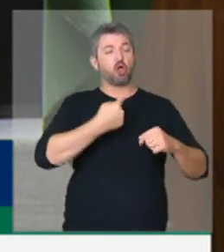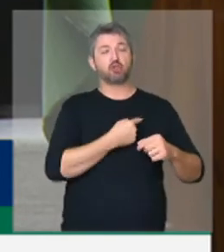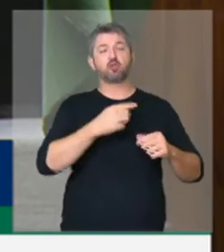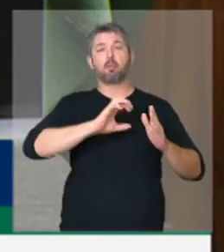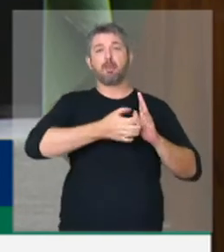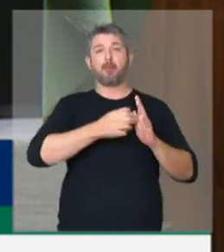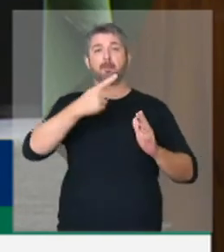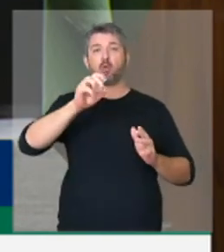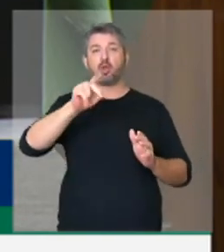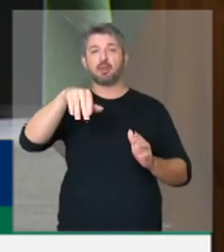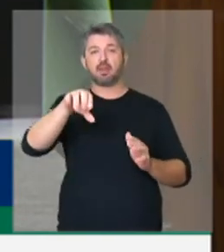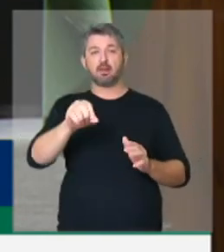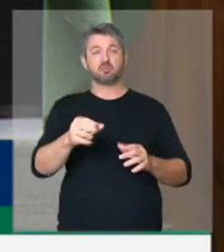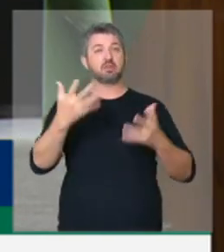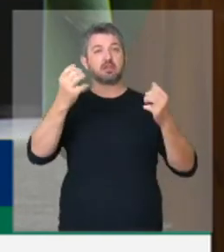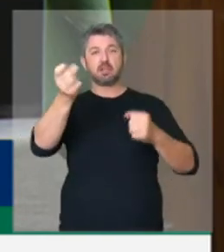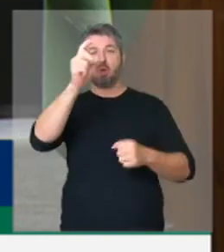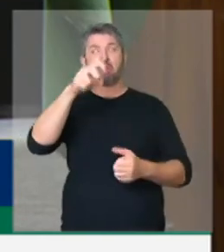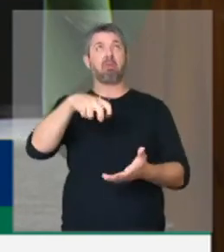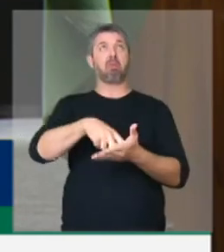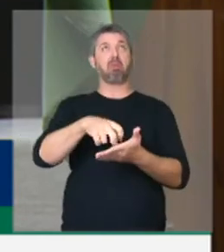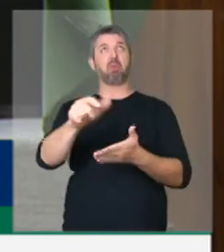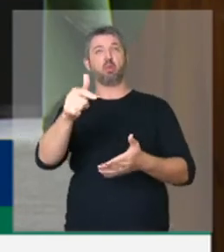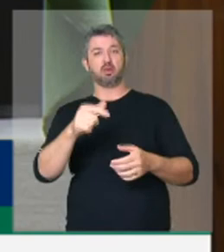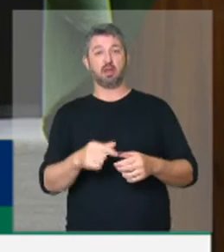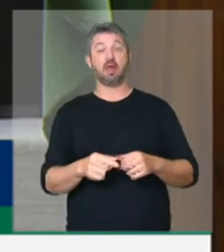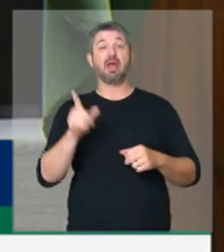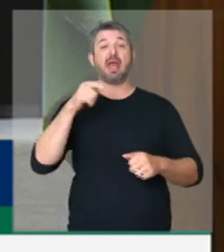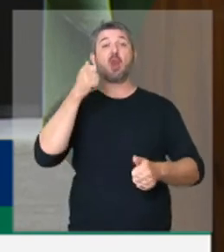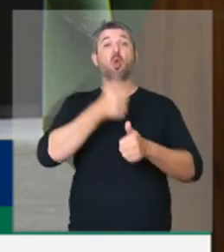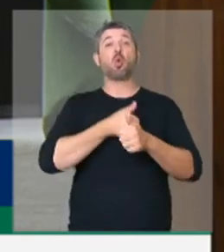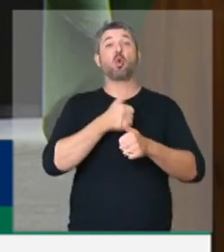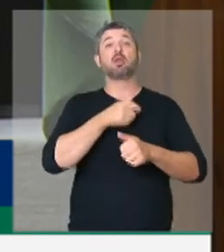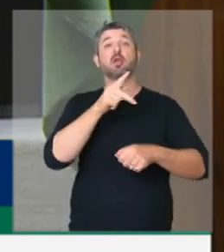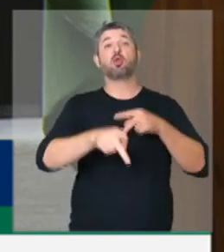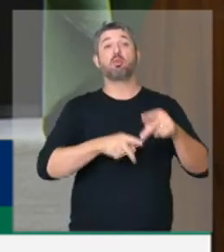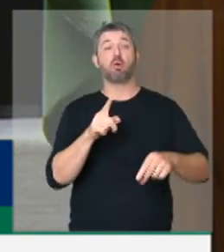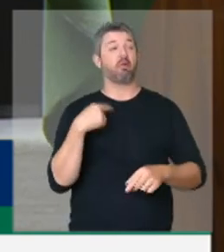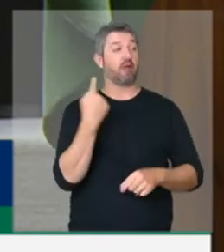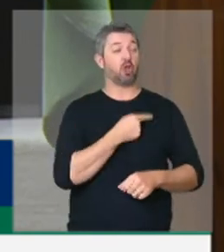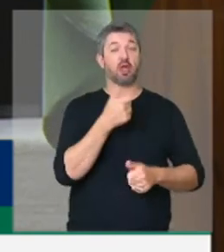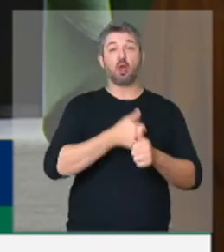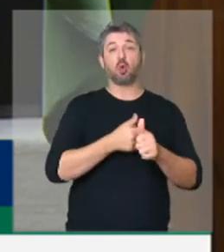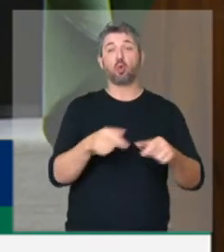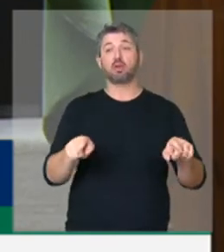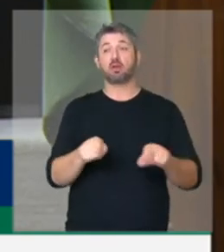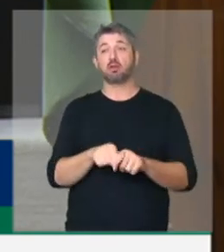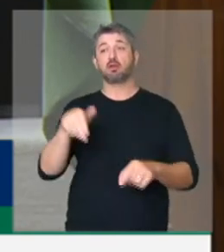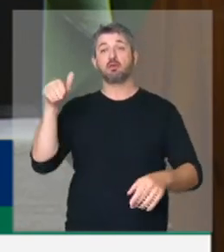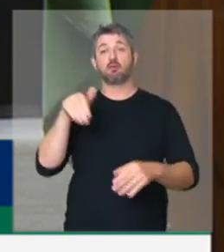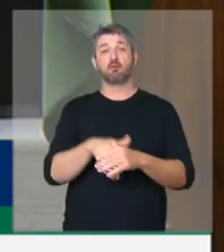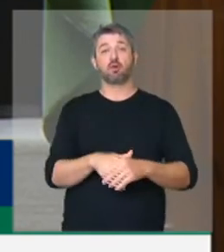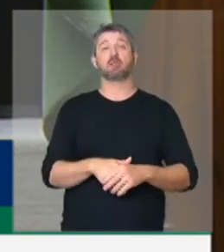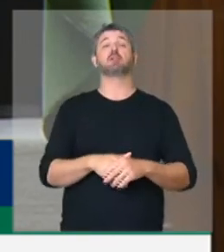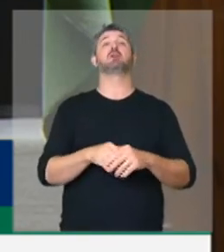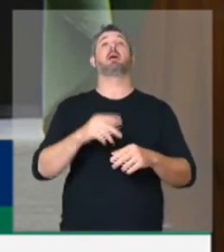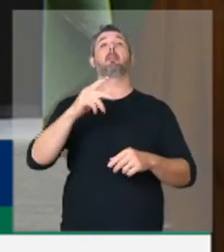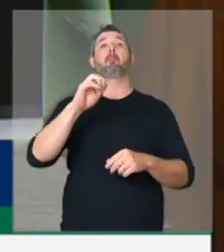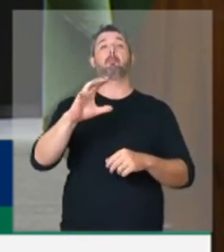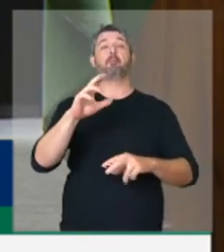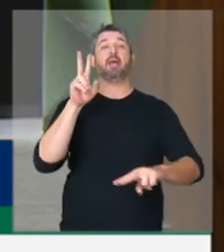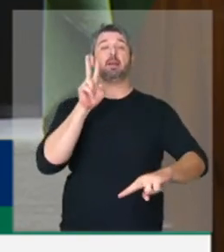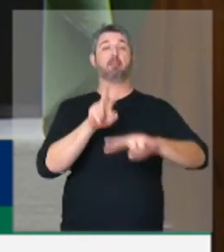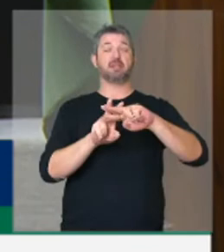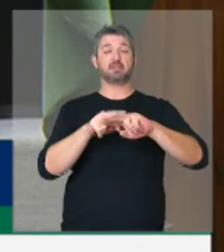impunidade. É bandeira do povo brasileiro, é a nossa bandeira votar a PEC da